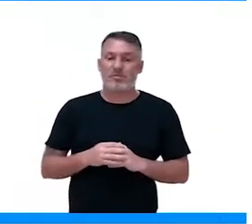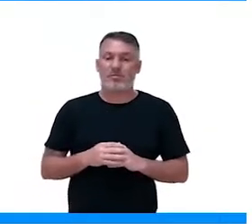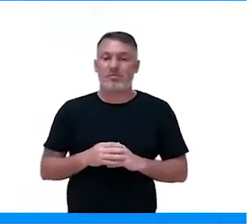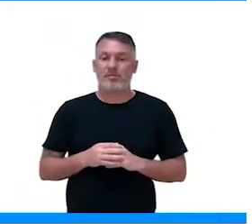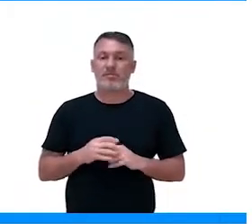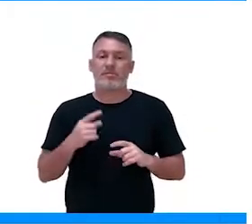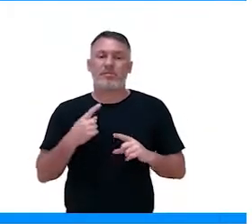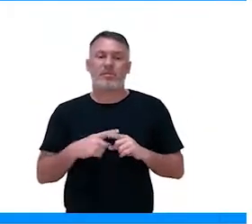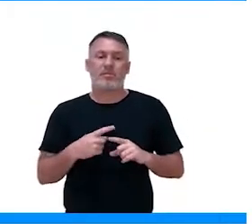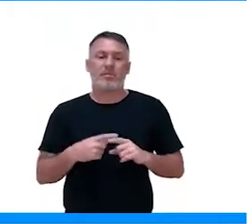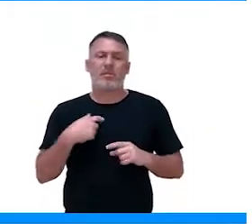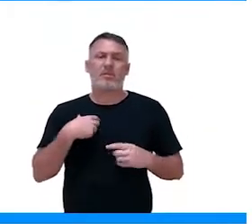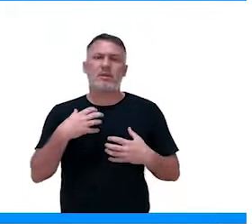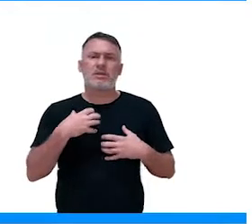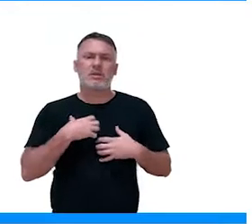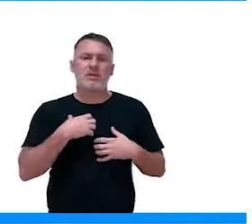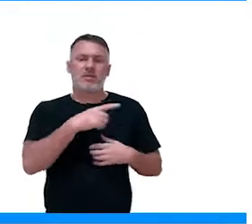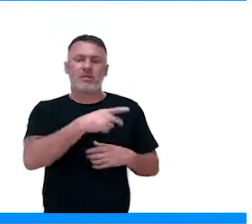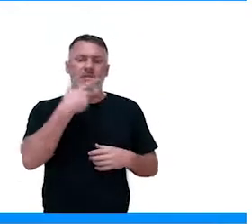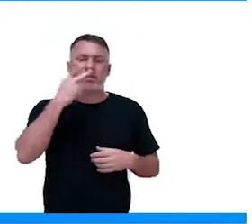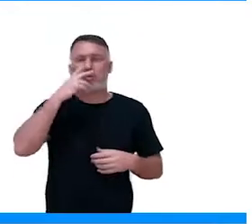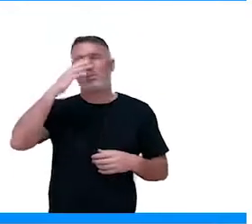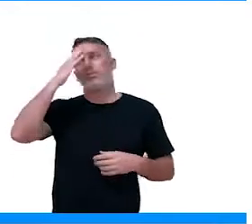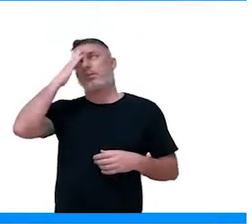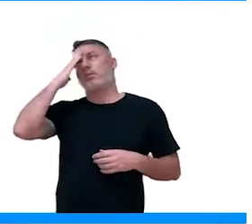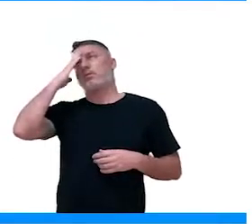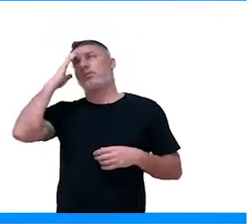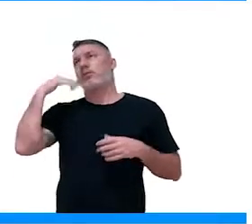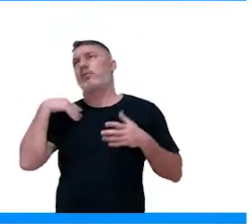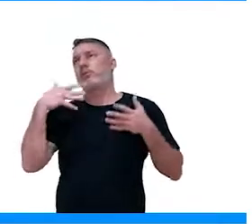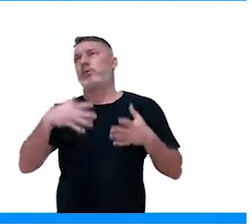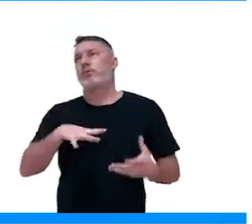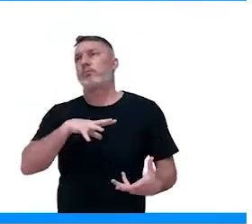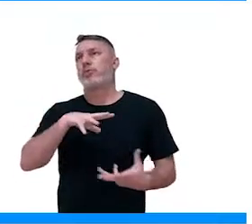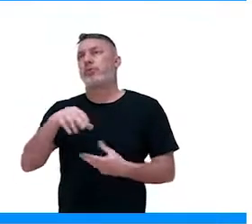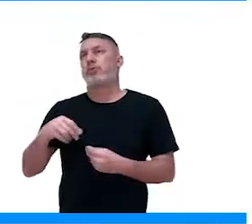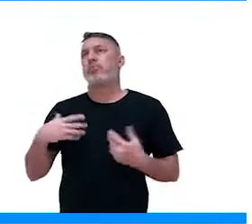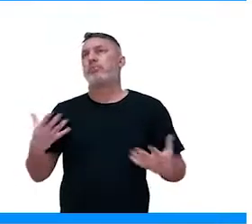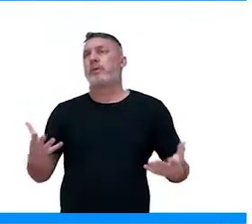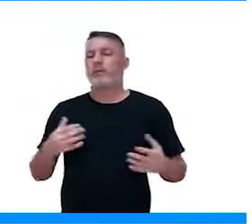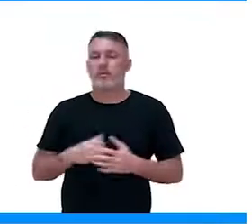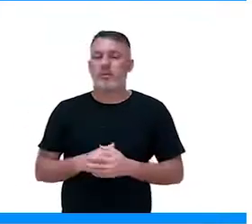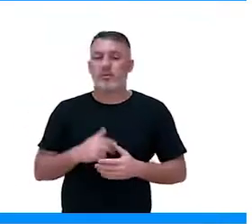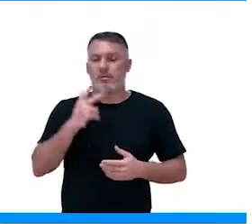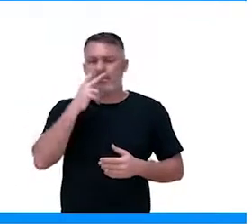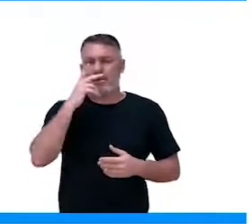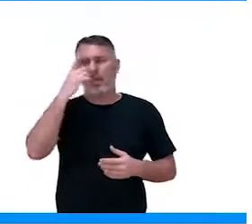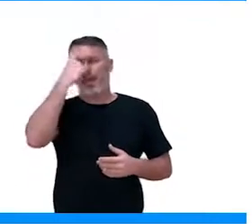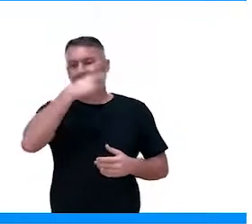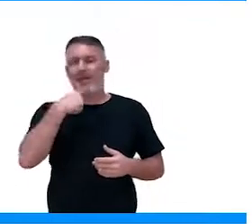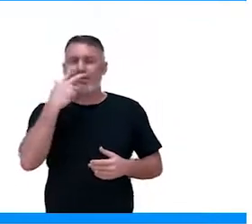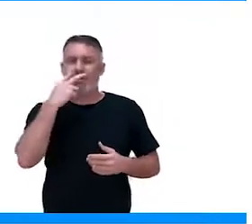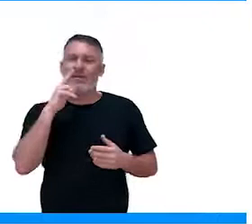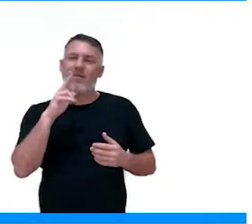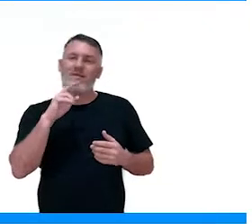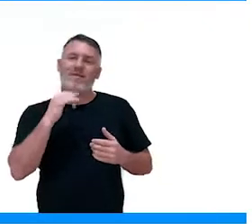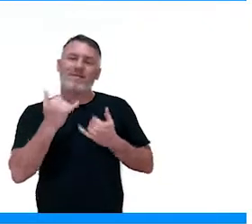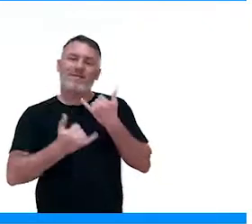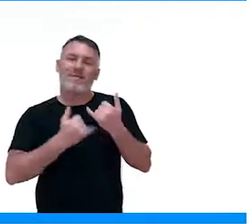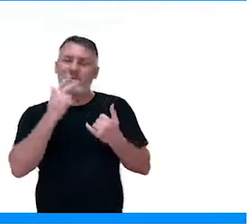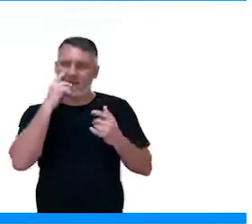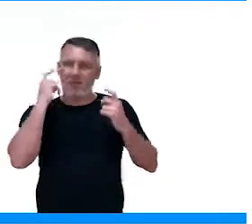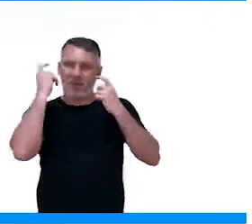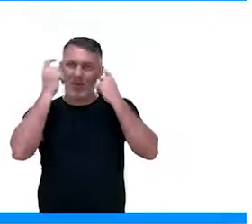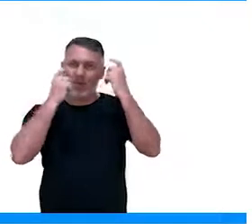e a sensação que eu tive foi ele falando, meu Deus, que mundo eu tô chegando. Parece que ele tá bem preocupado em